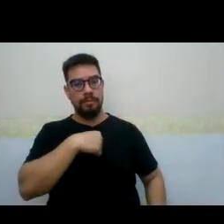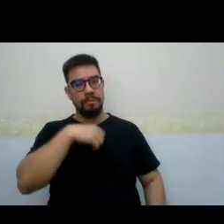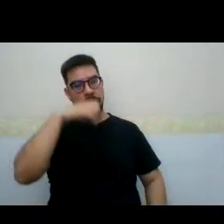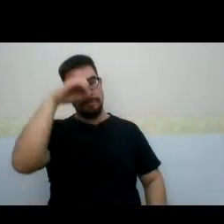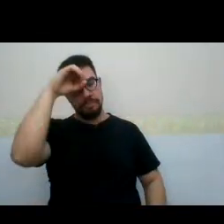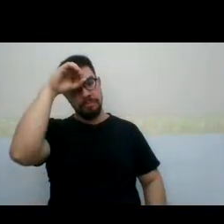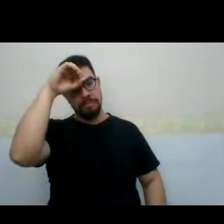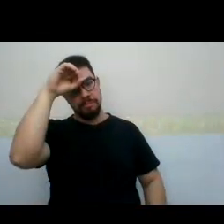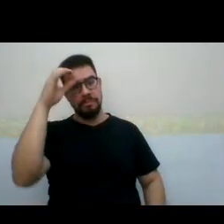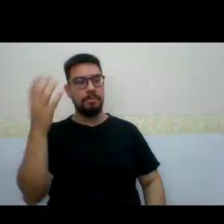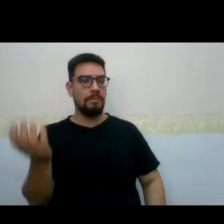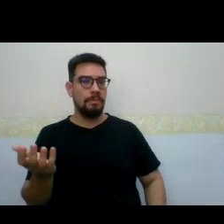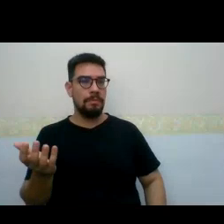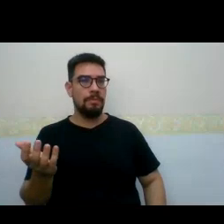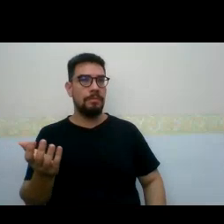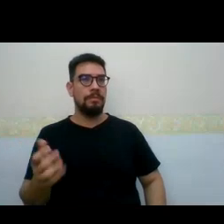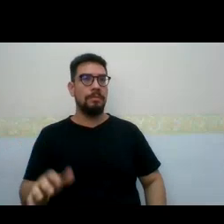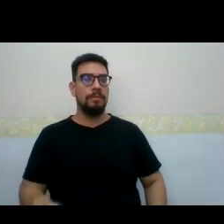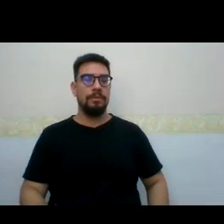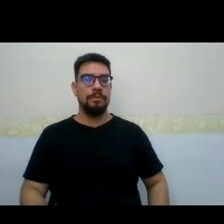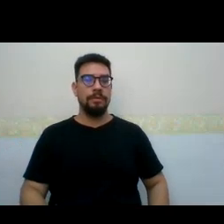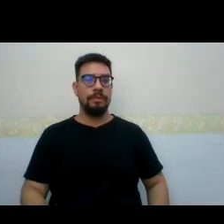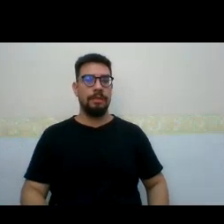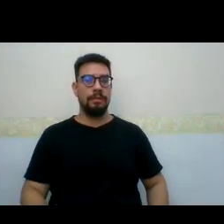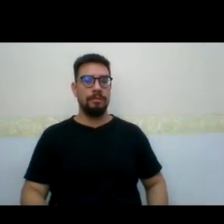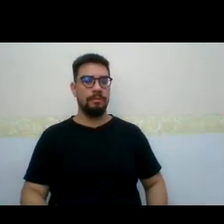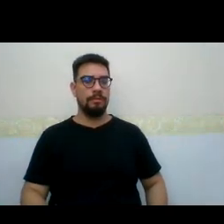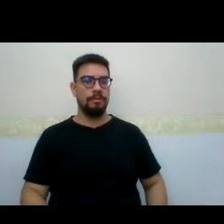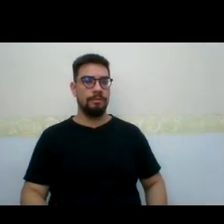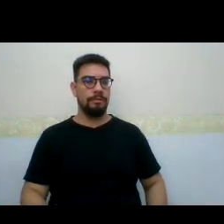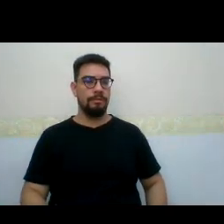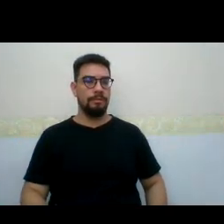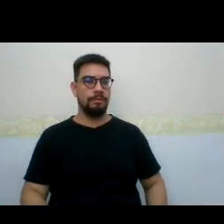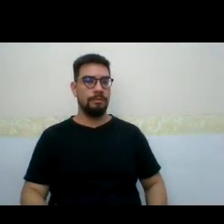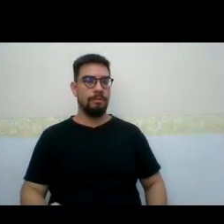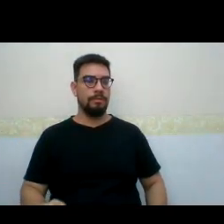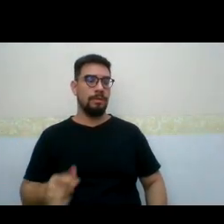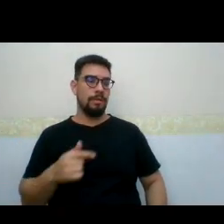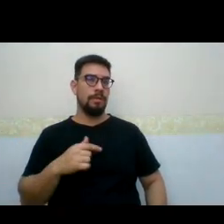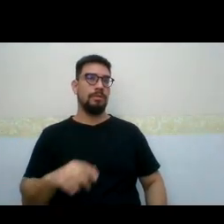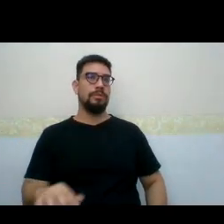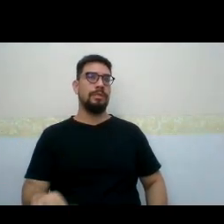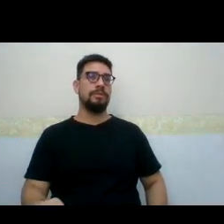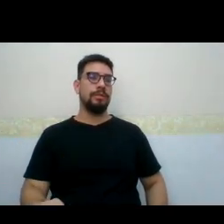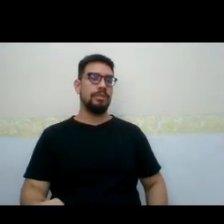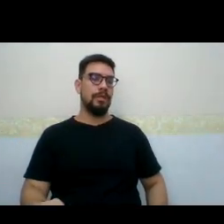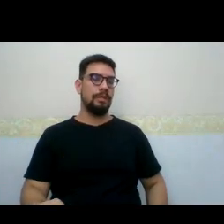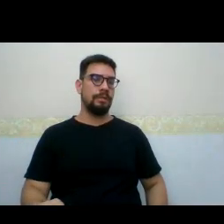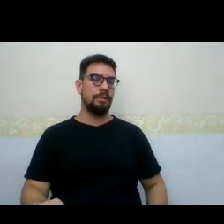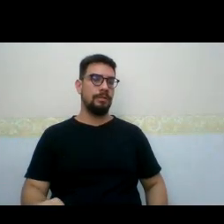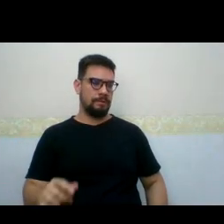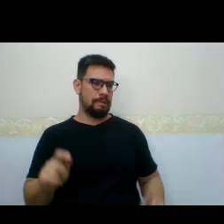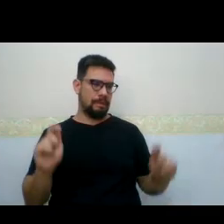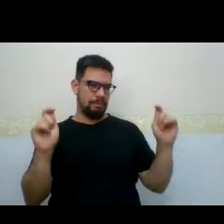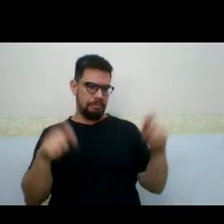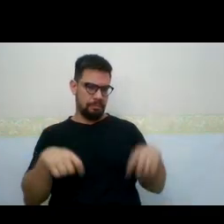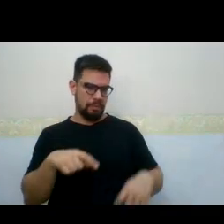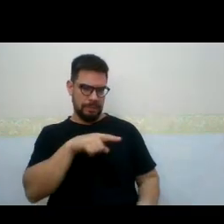nunca, né, não sou professora, é a minha primeira graduação. Isso é possível fazer